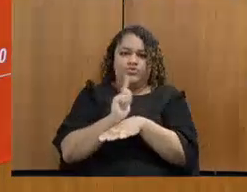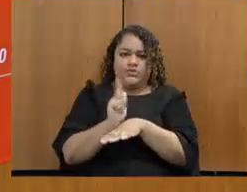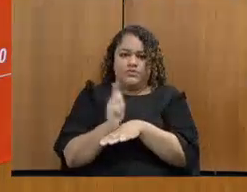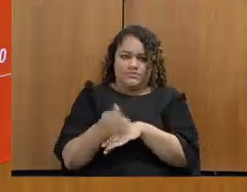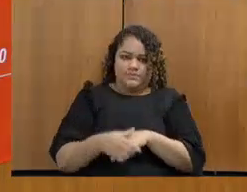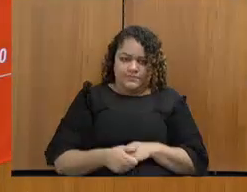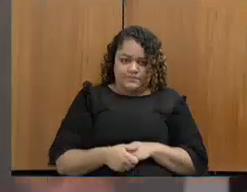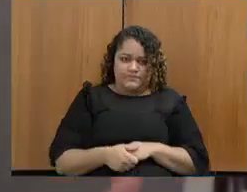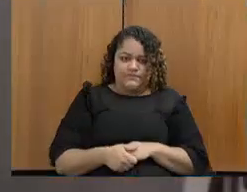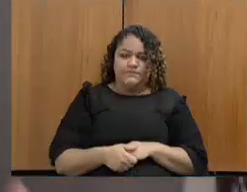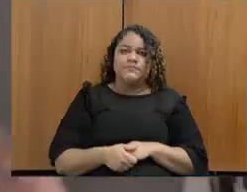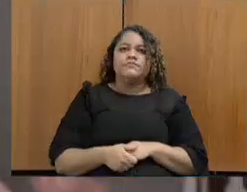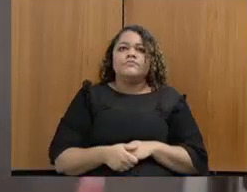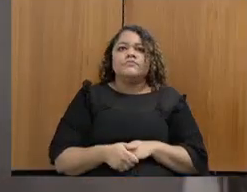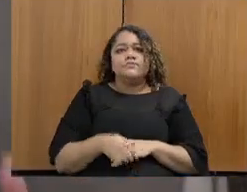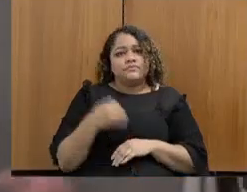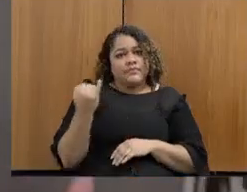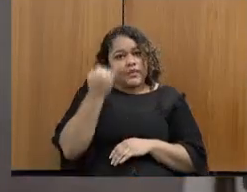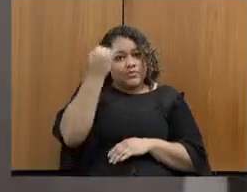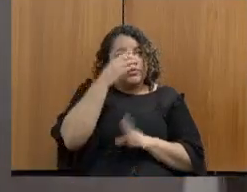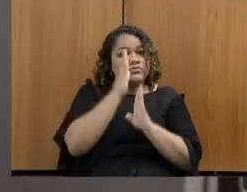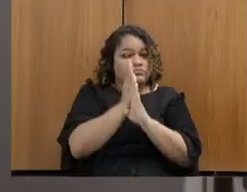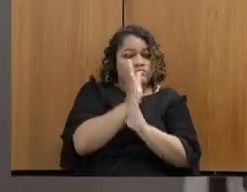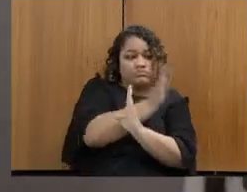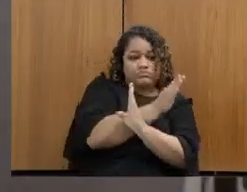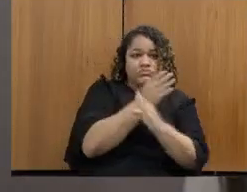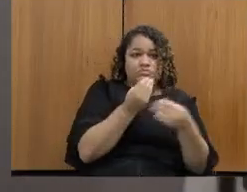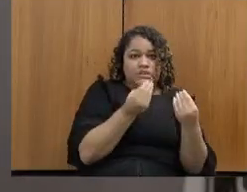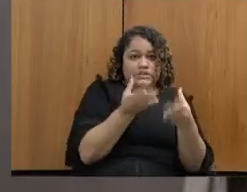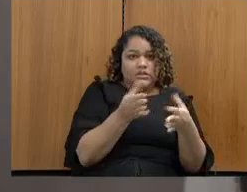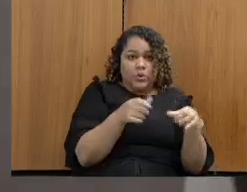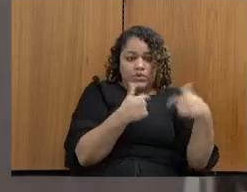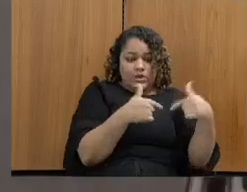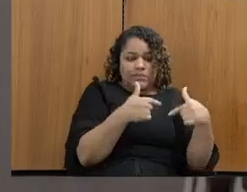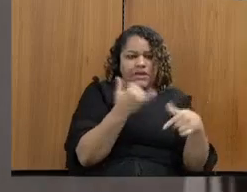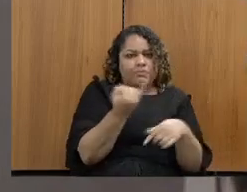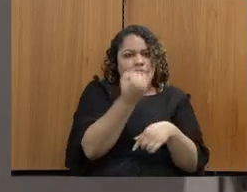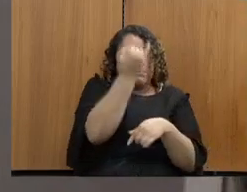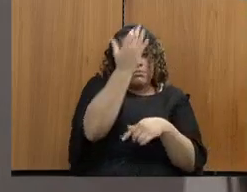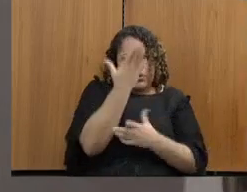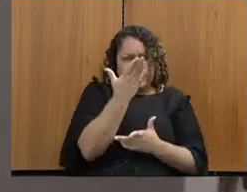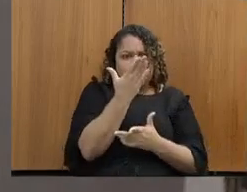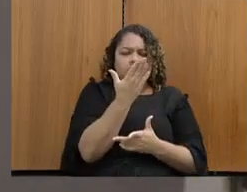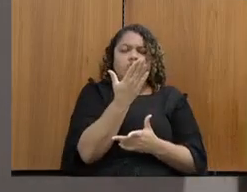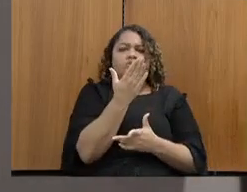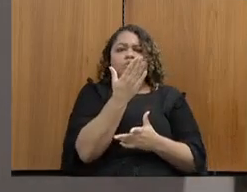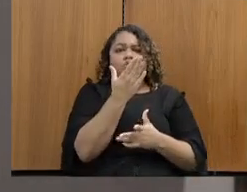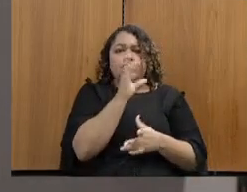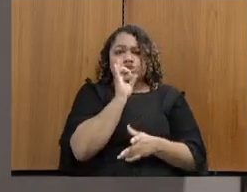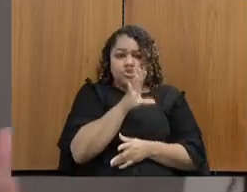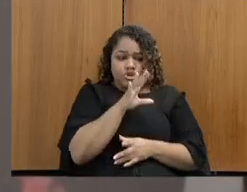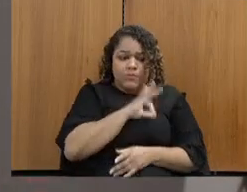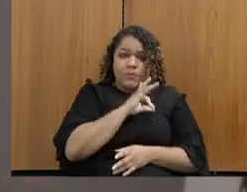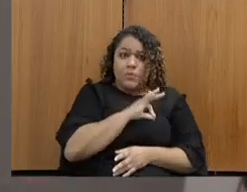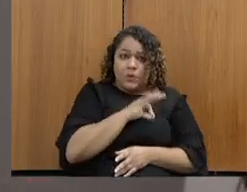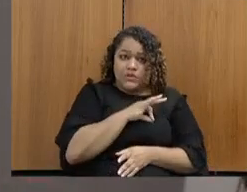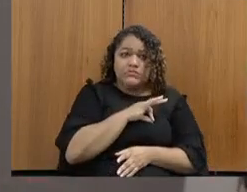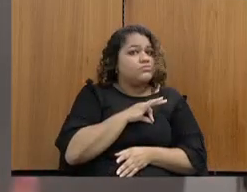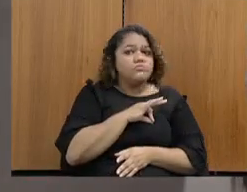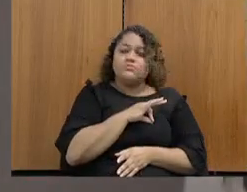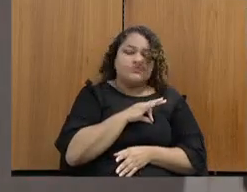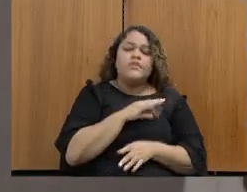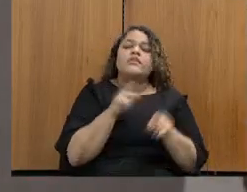anterior eu acho que são entregas extremamente importantes né não só para nossa instituição façam entregas para a sociedade